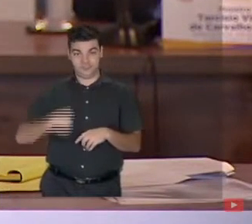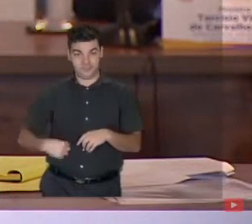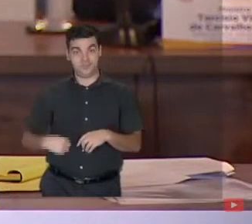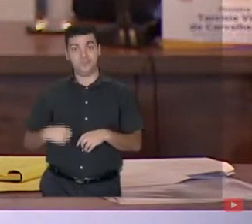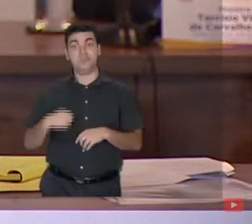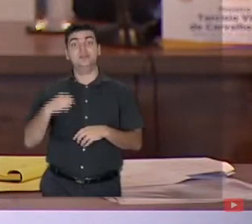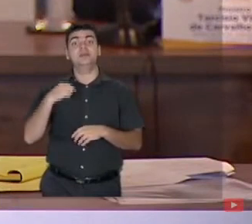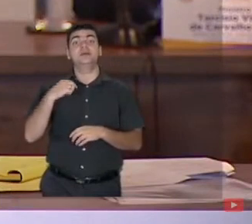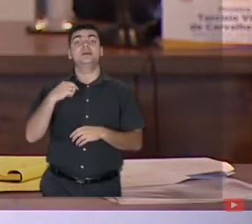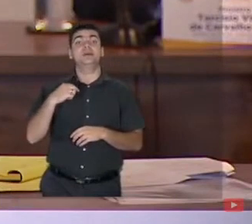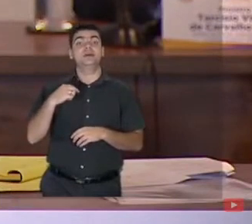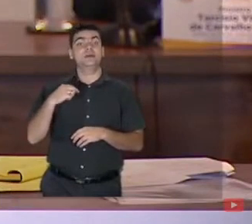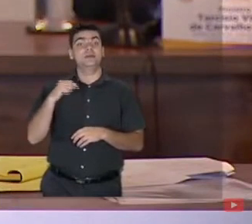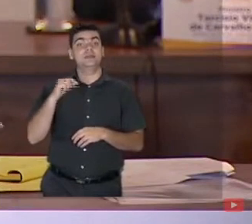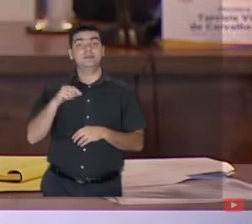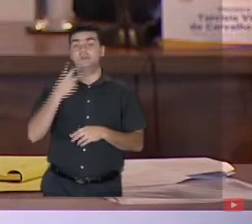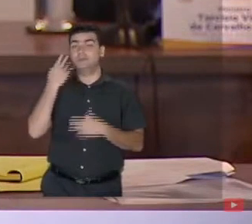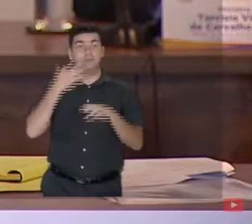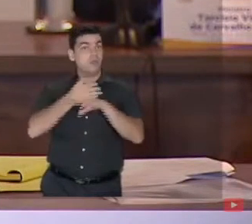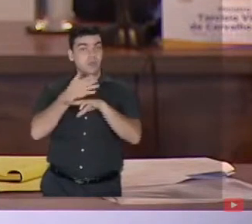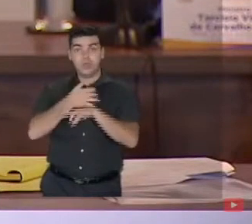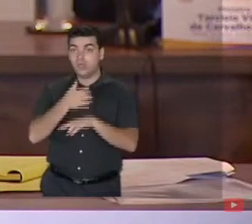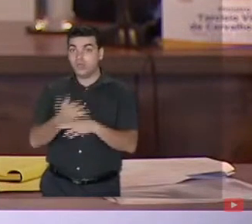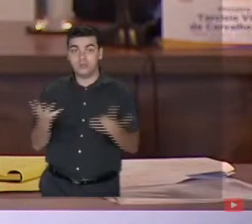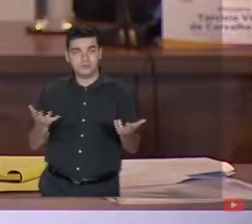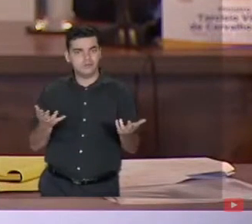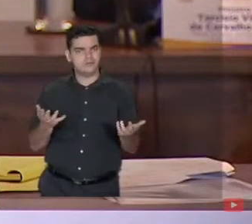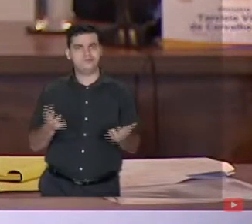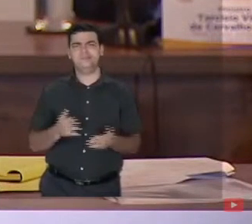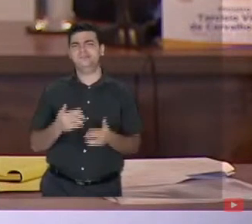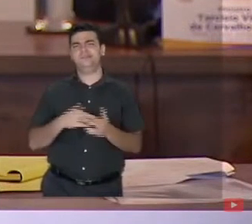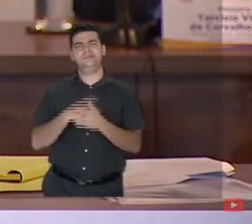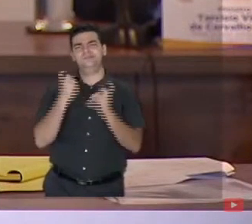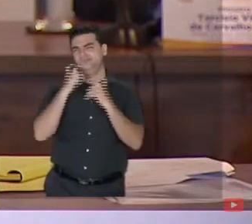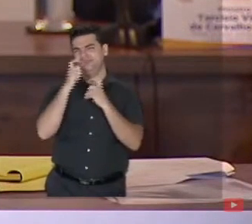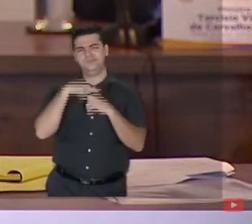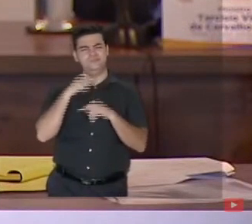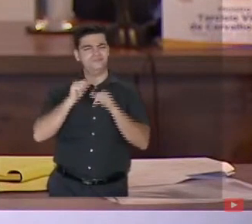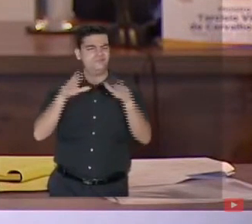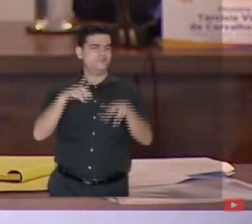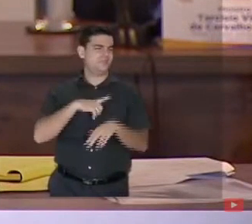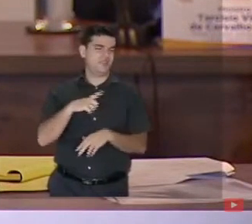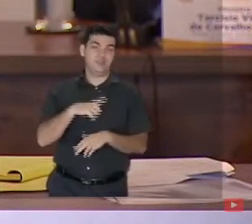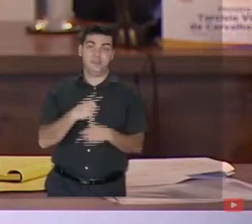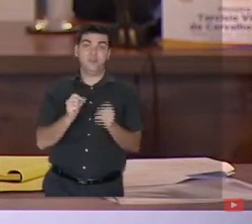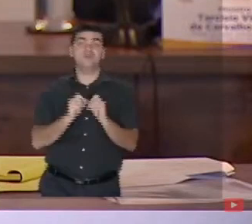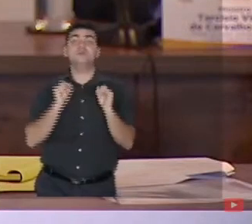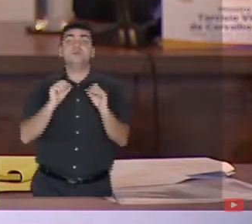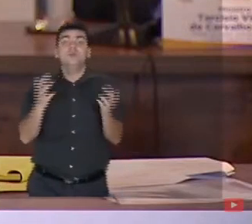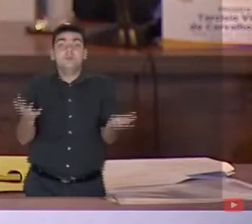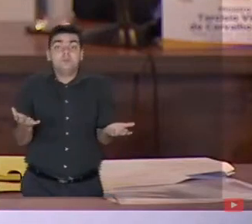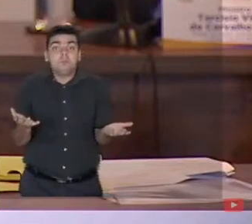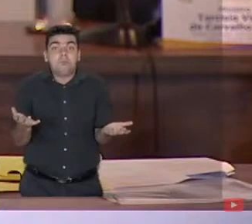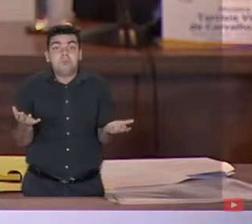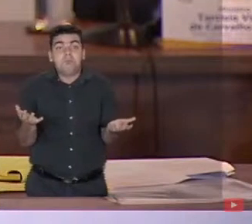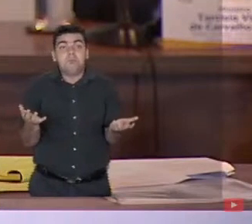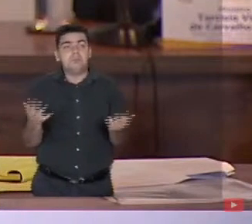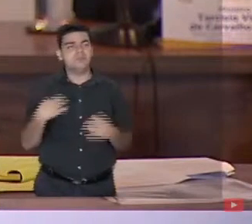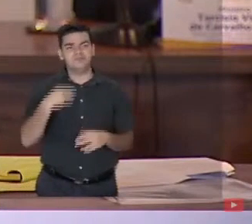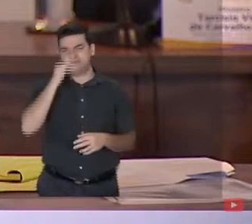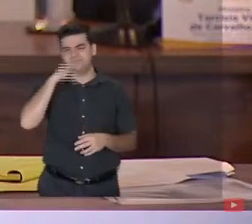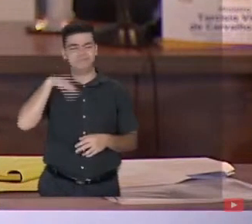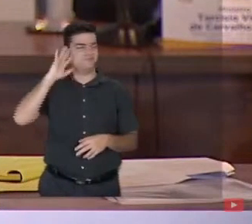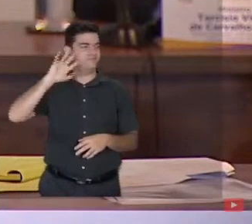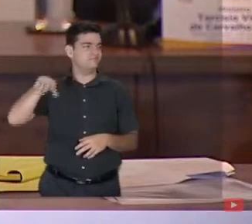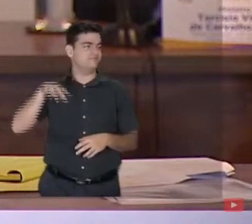tinha centenas de milhões de acessos. Esse é o mundo que nós estamos vivendo. O que eu vou fazer? Nada. Vou tratar